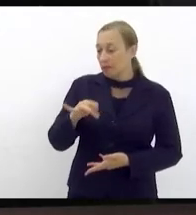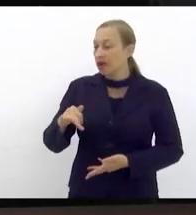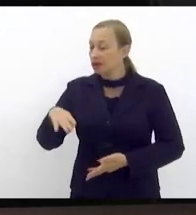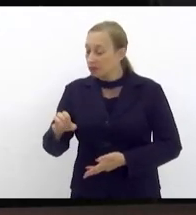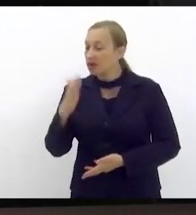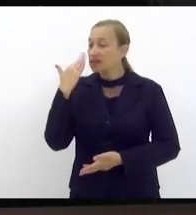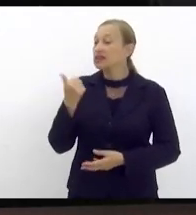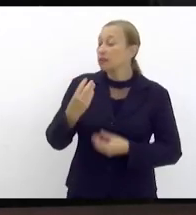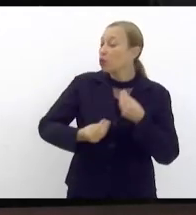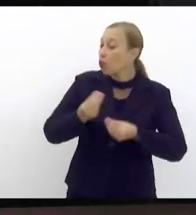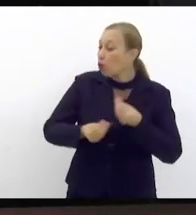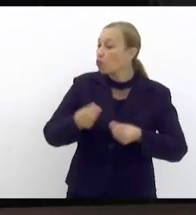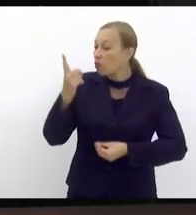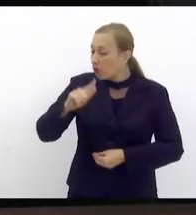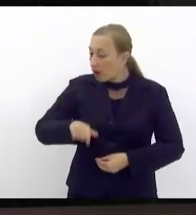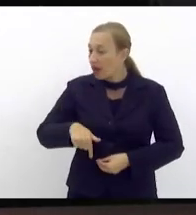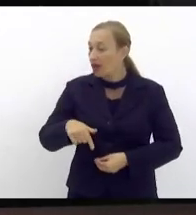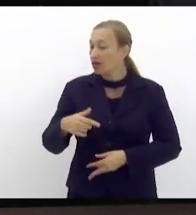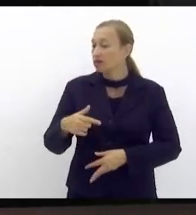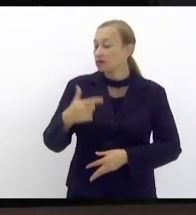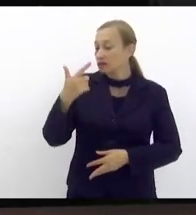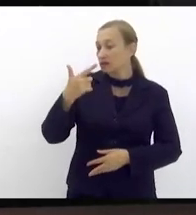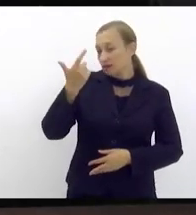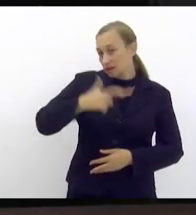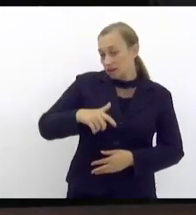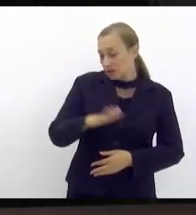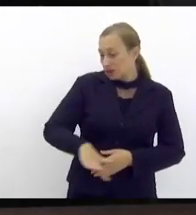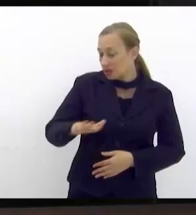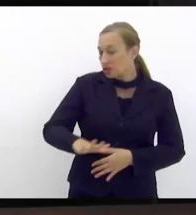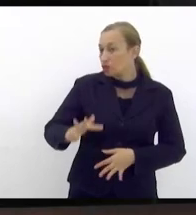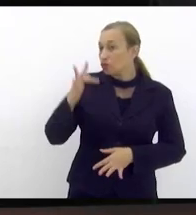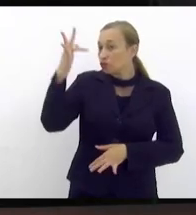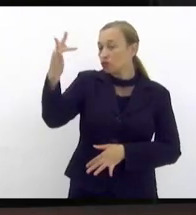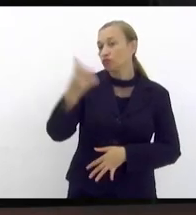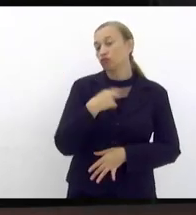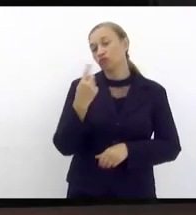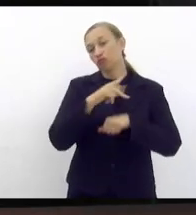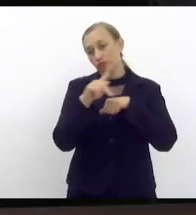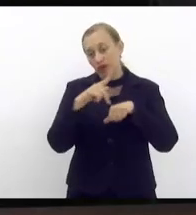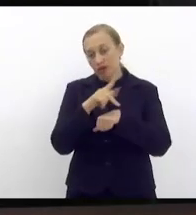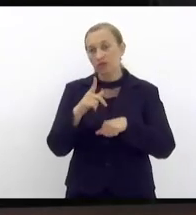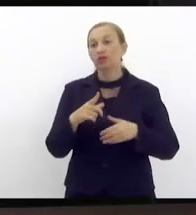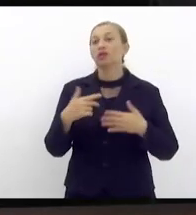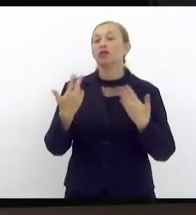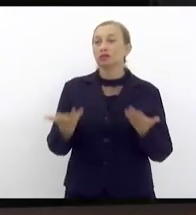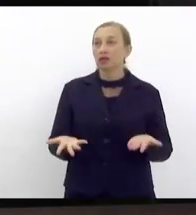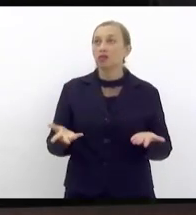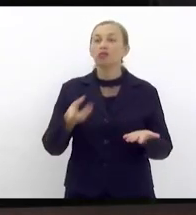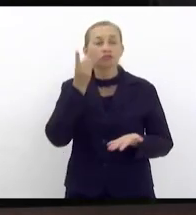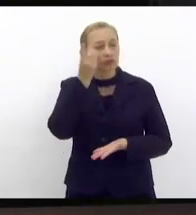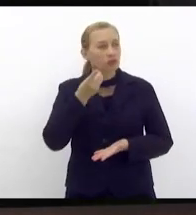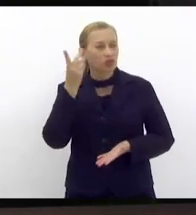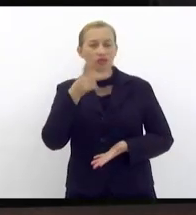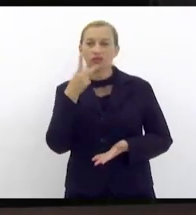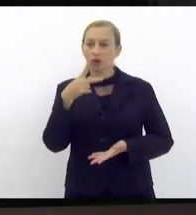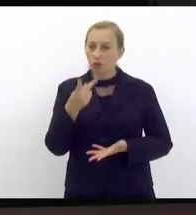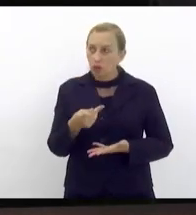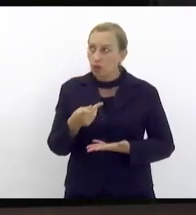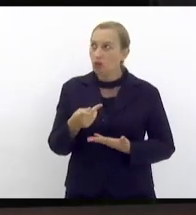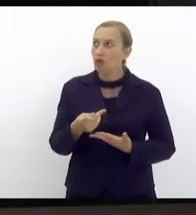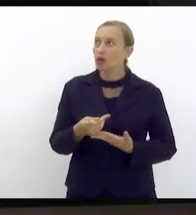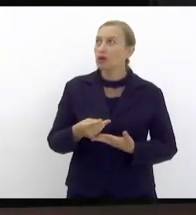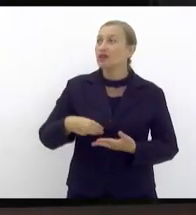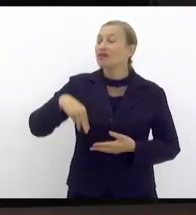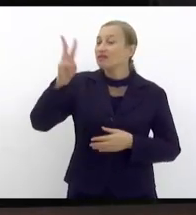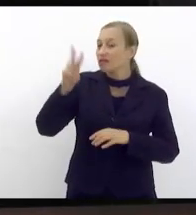ser criança sabe a importância que tem para o futuro do nosso país então a gente a deputada comentou sobre quem